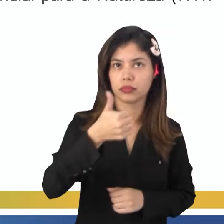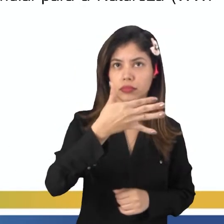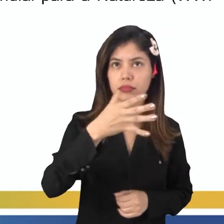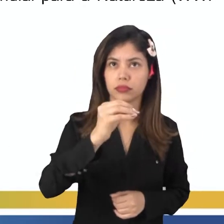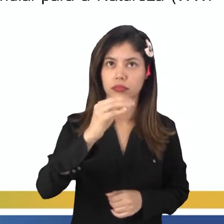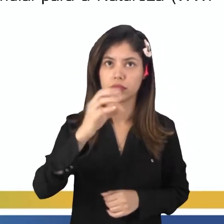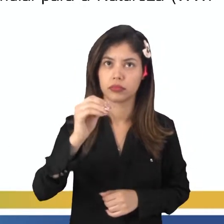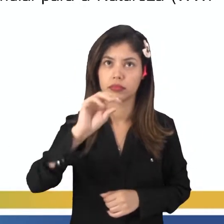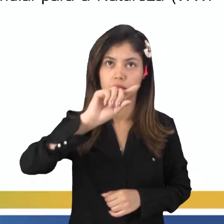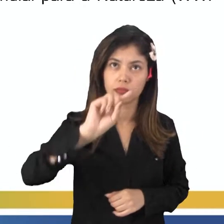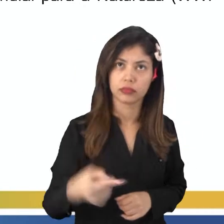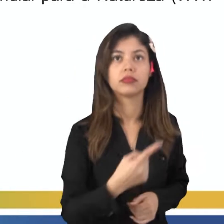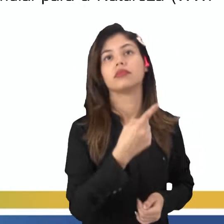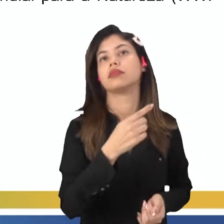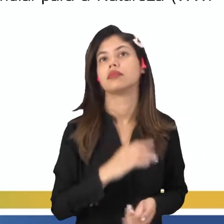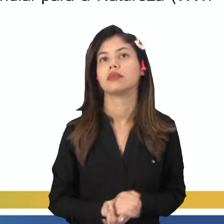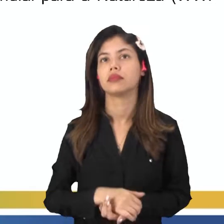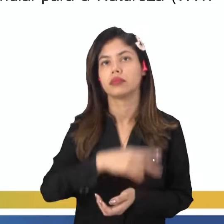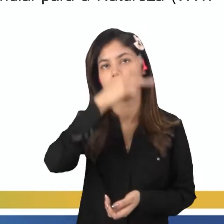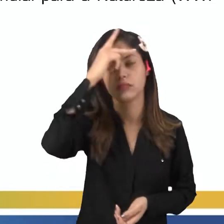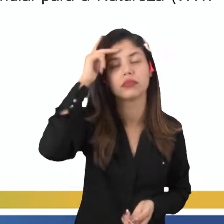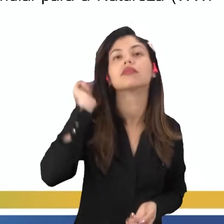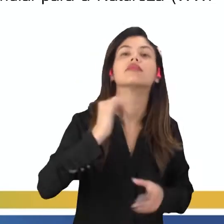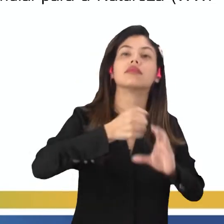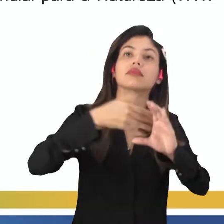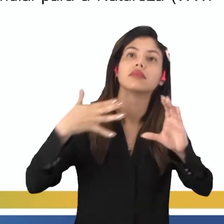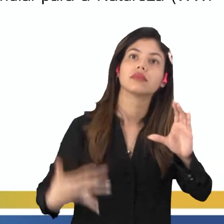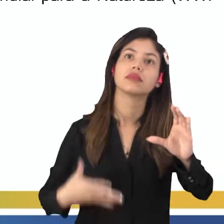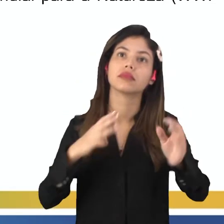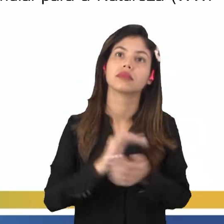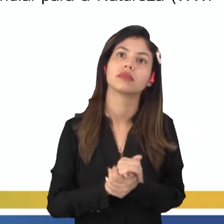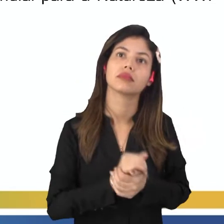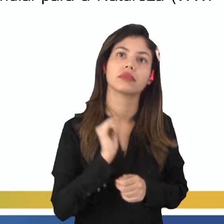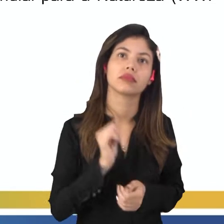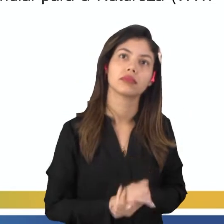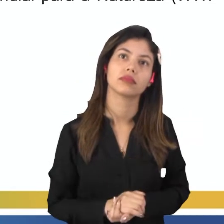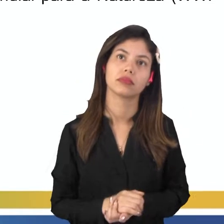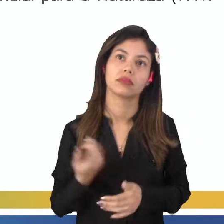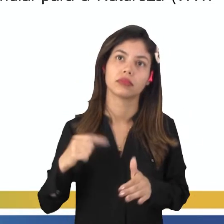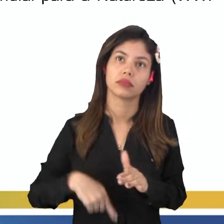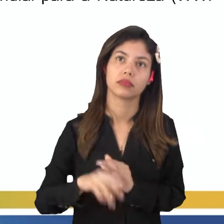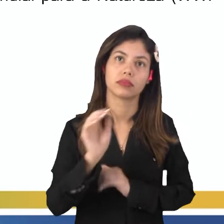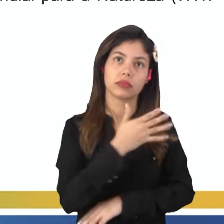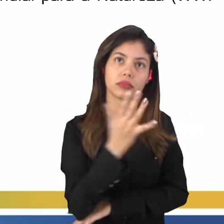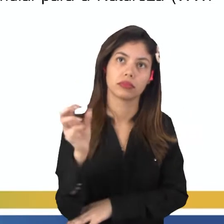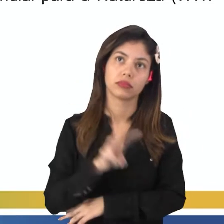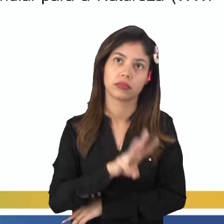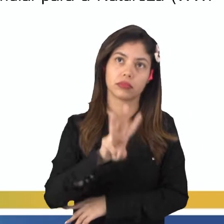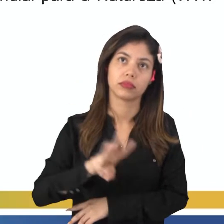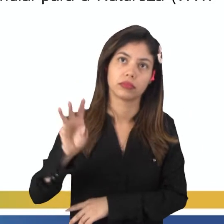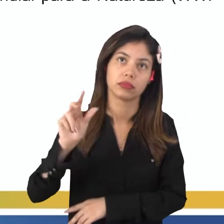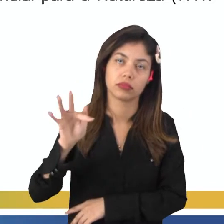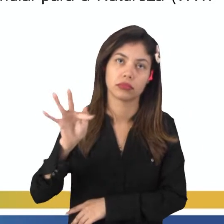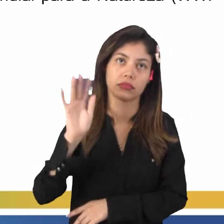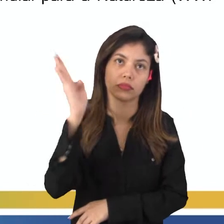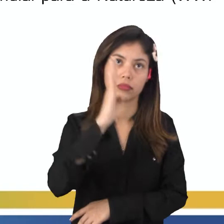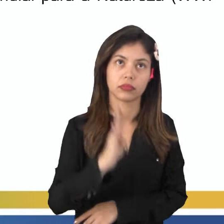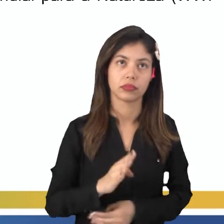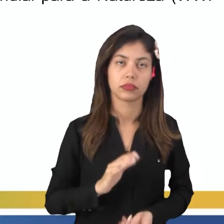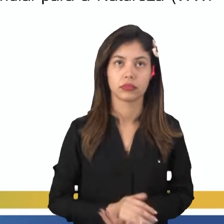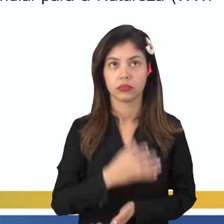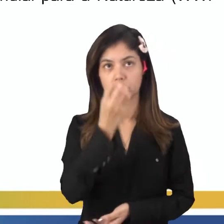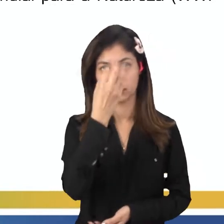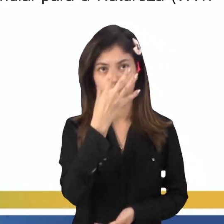de 100 mil espécies na América Latina, segundo o Fundo Mundial para a Natureza, WWF Brasil.